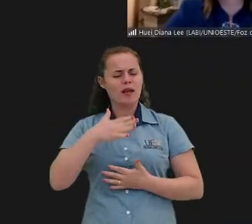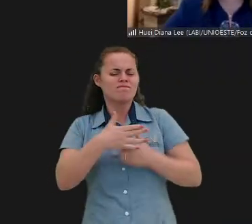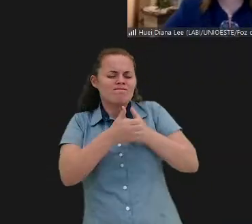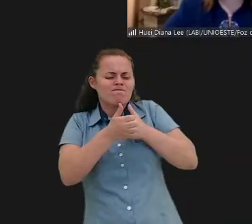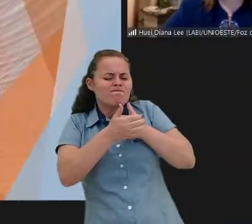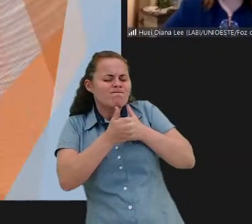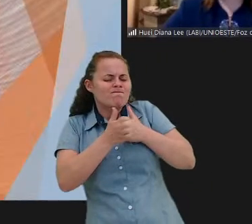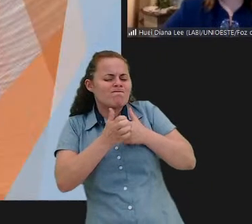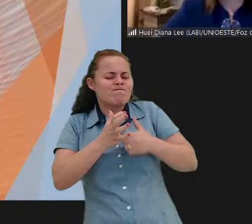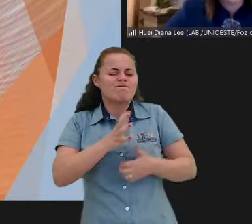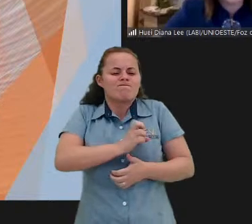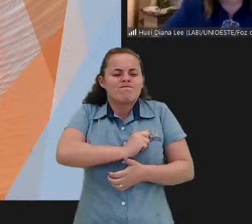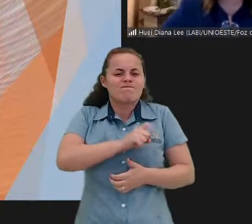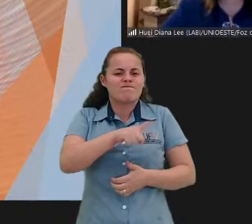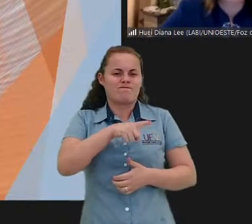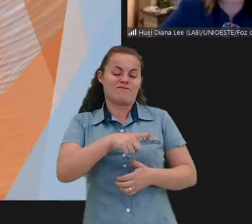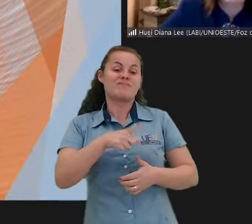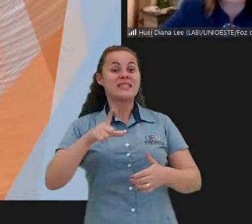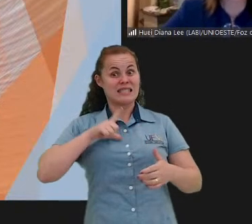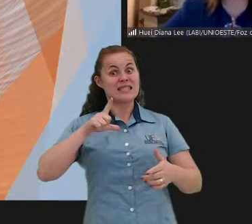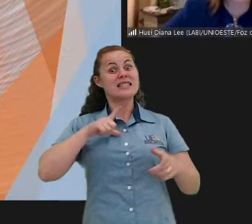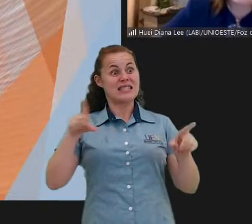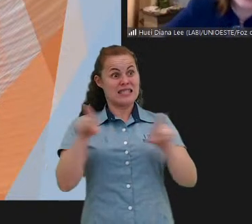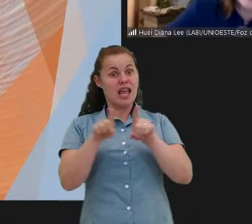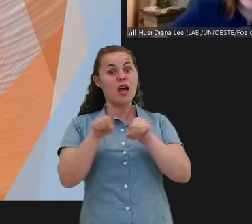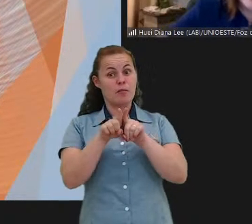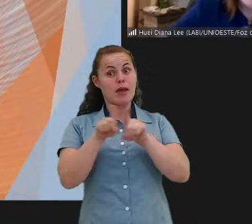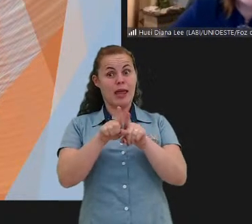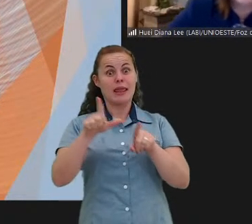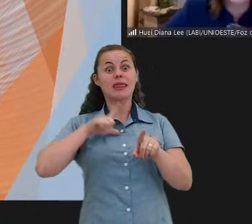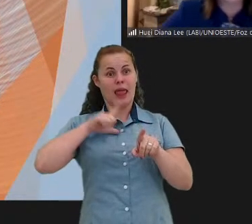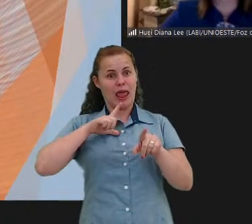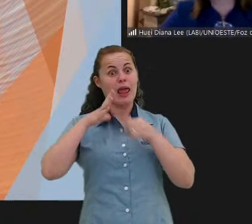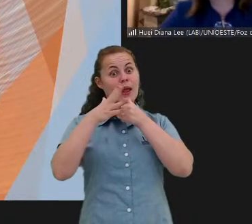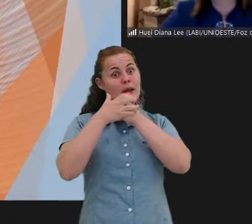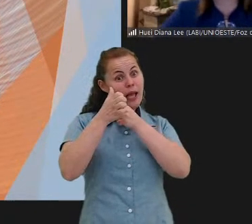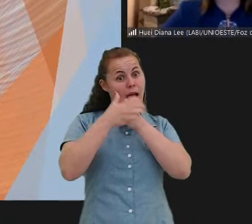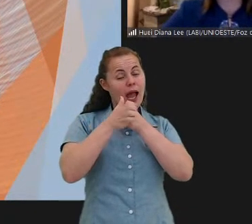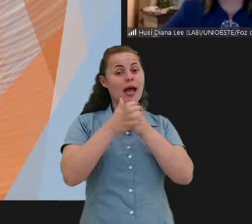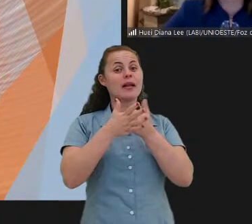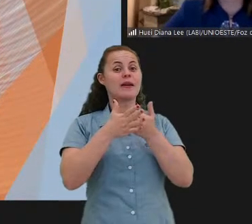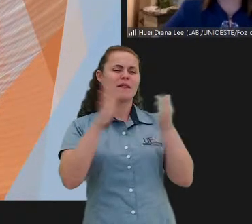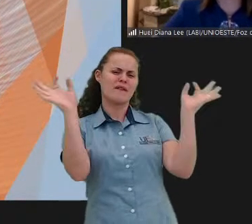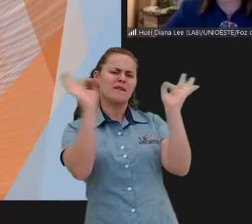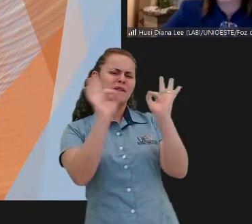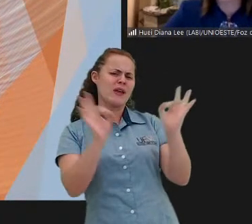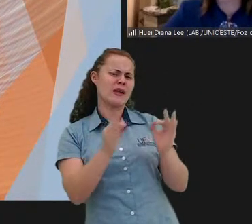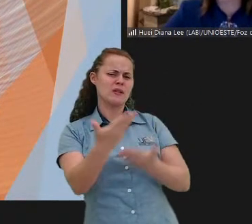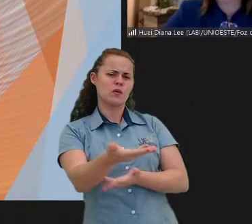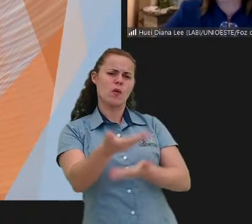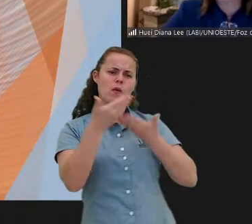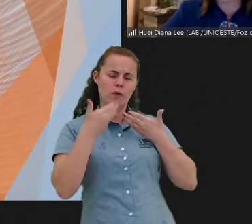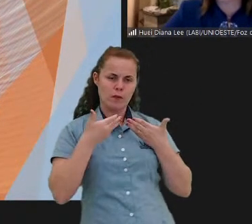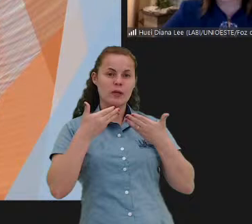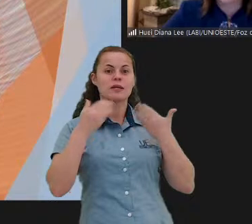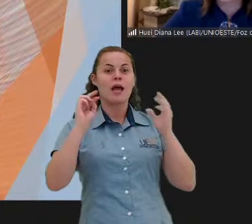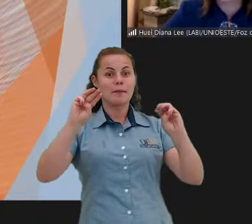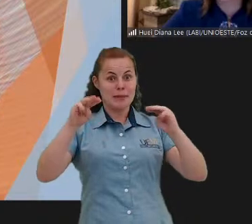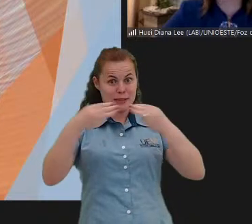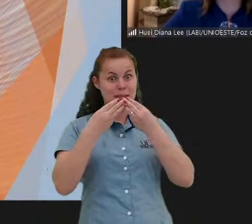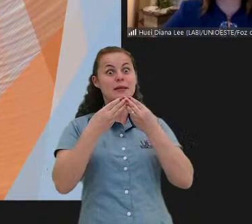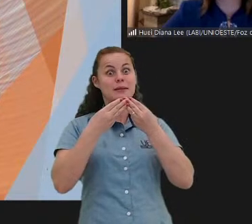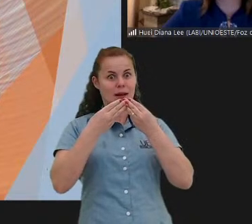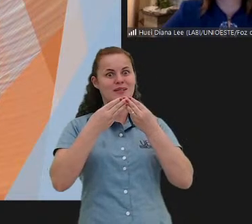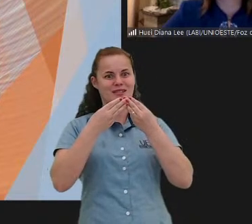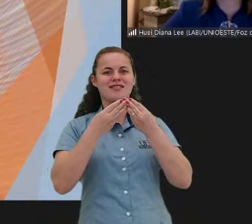eu tenho também, por consequência, um carinho e fiquei realmente muito feliz com o convite. Acho que a nossa apresentação já está no ar